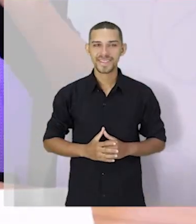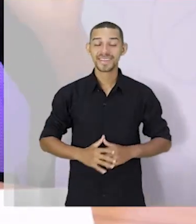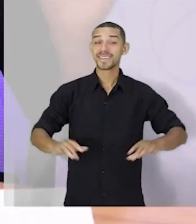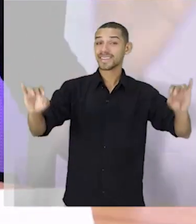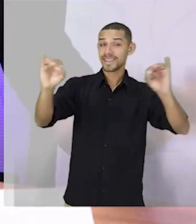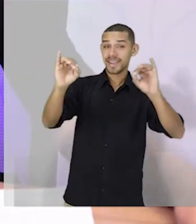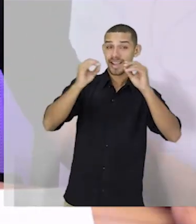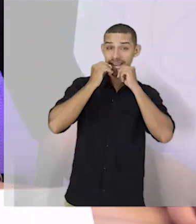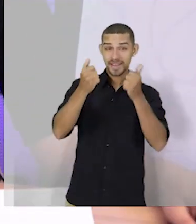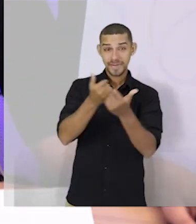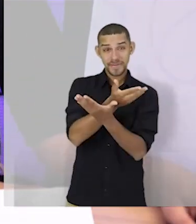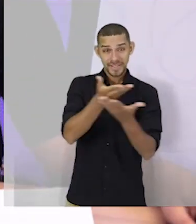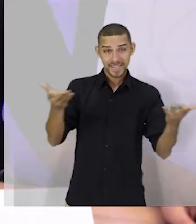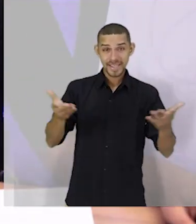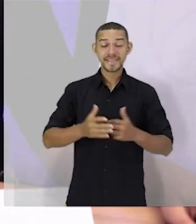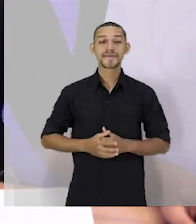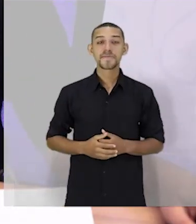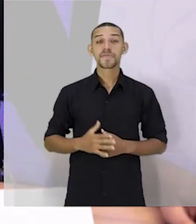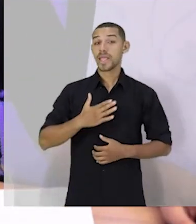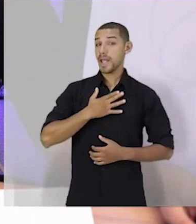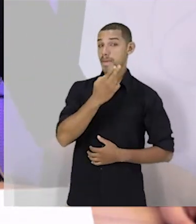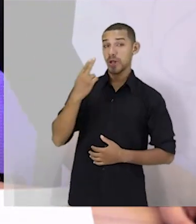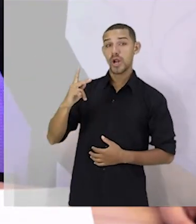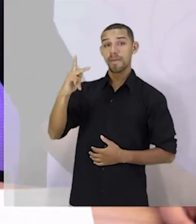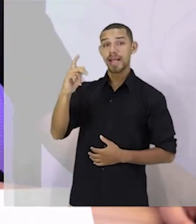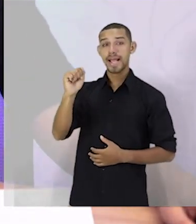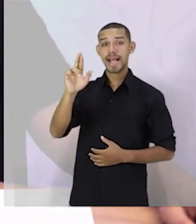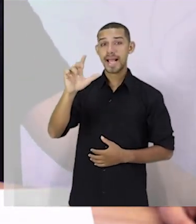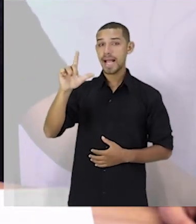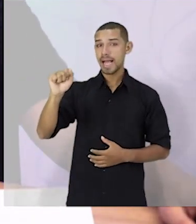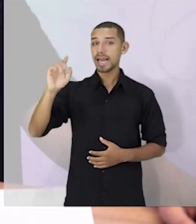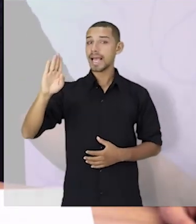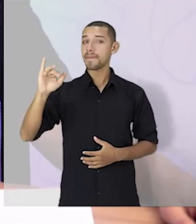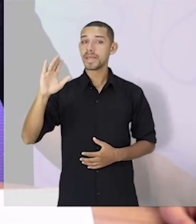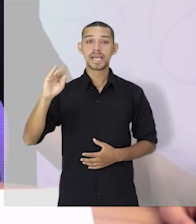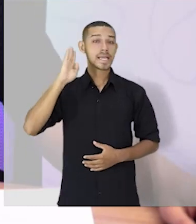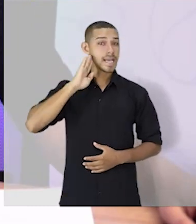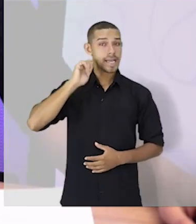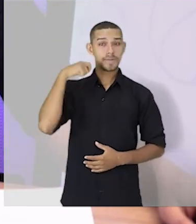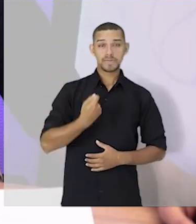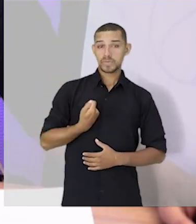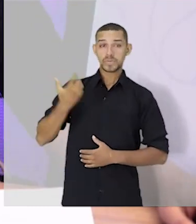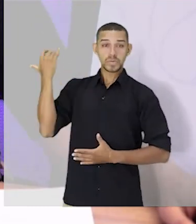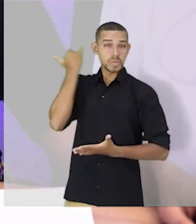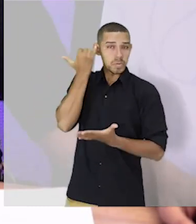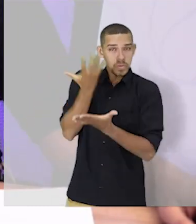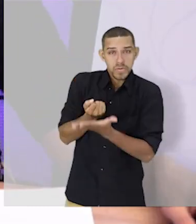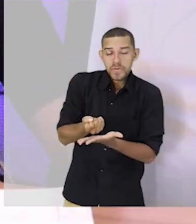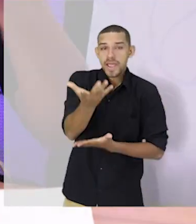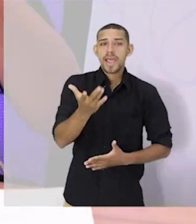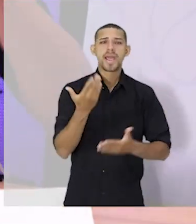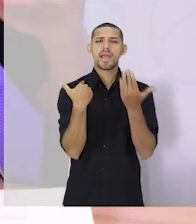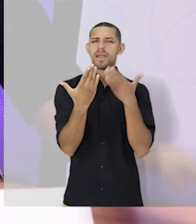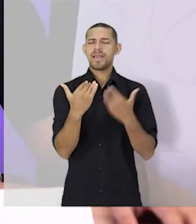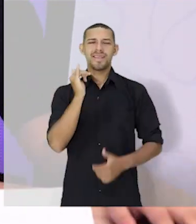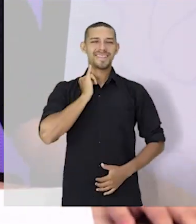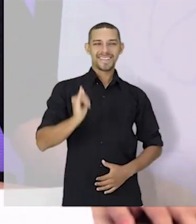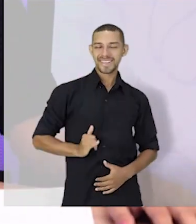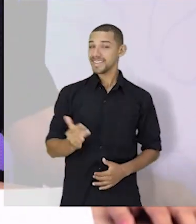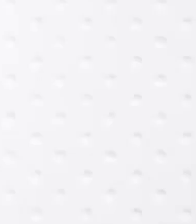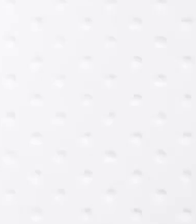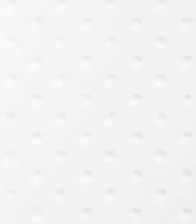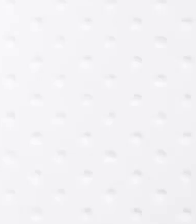Olá, pessoal, tudo bem com vocês? Eu me chamo Carla Bianchi e está começando mais um podcast Papo de Recreio. Vamos bater um